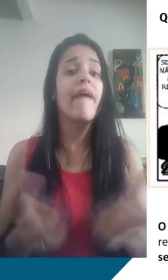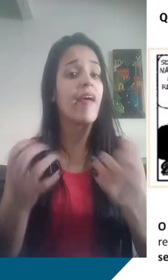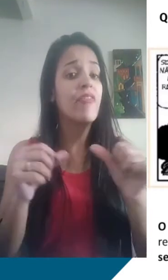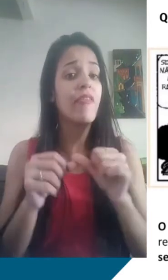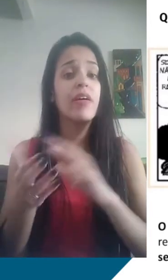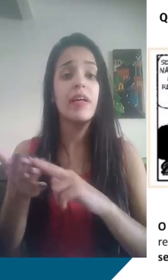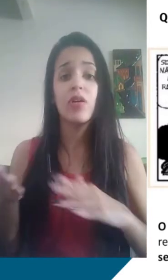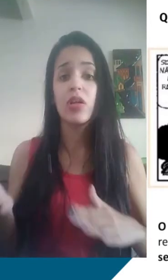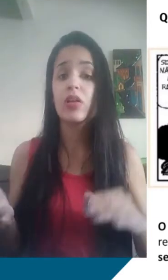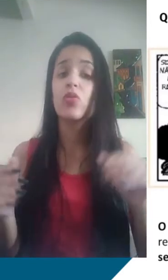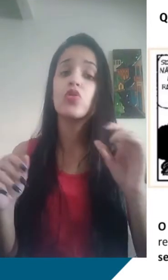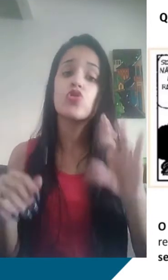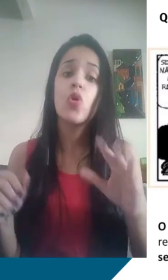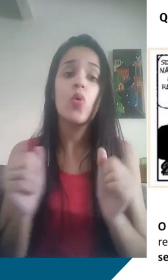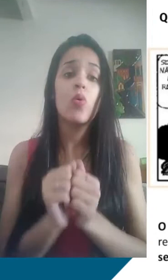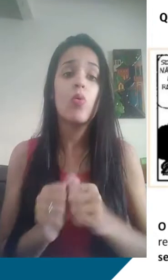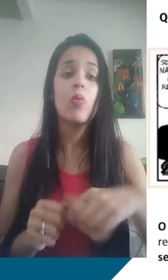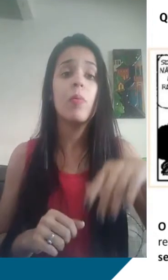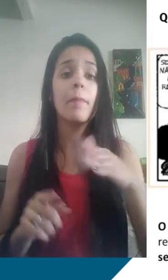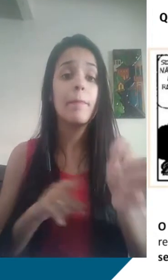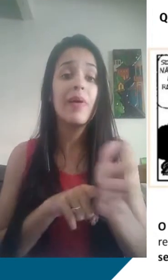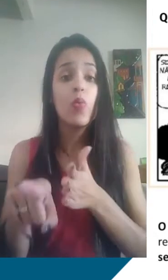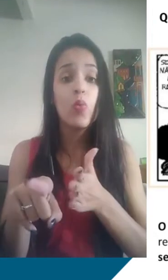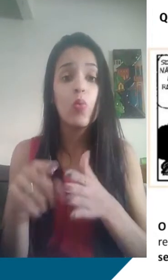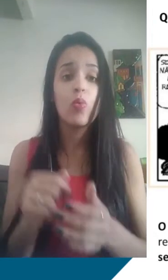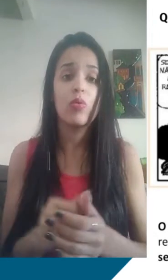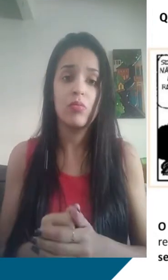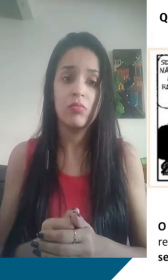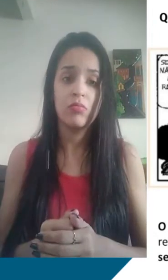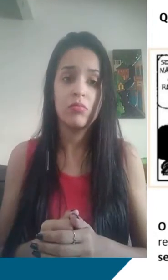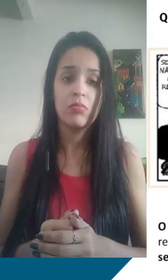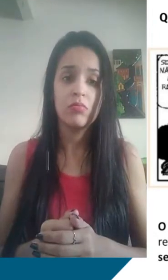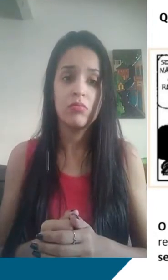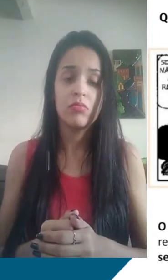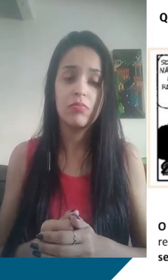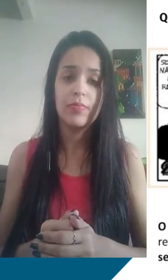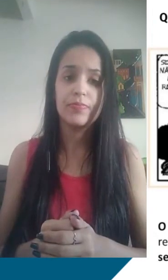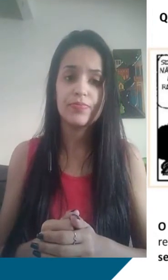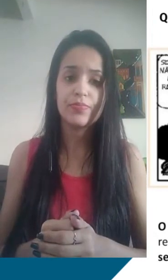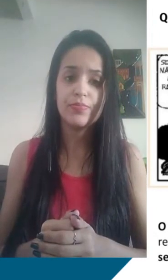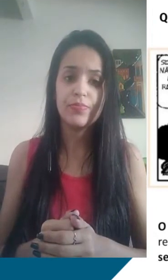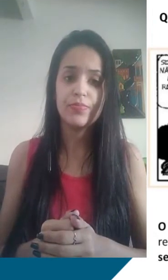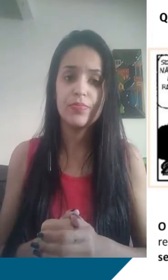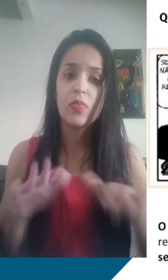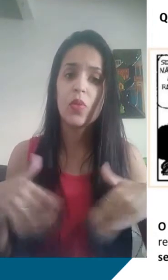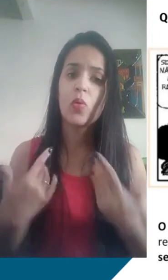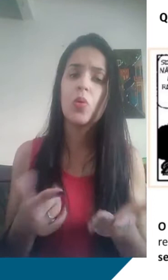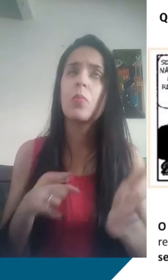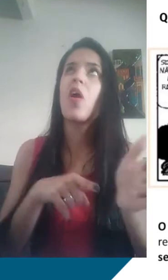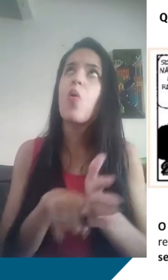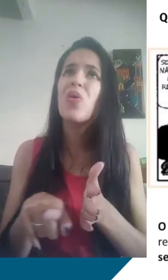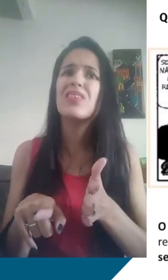fazer uma redação composta apenas por perguntas. Ao questionar se os habitantes de determinados países